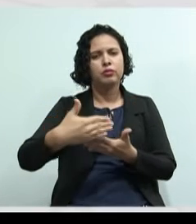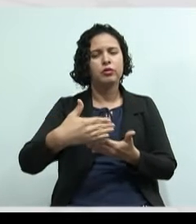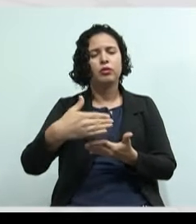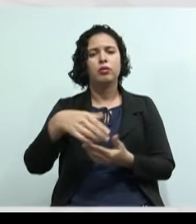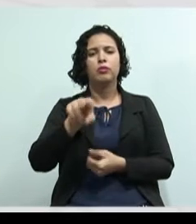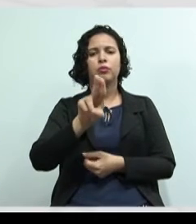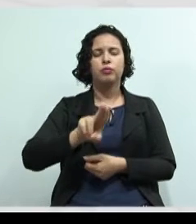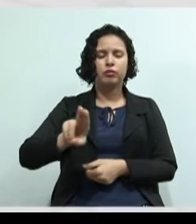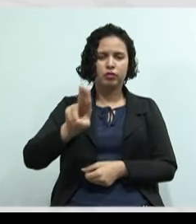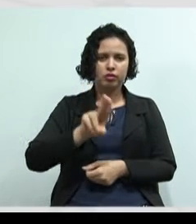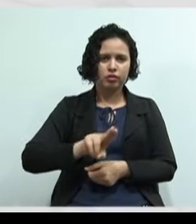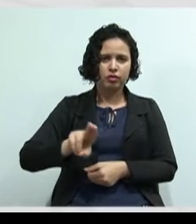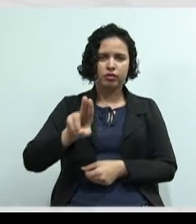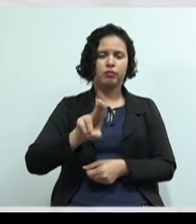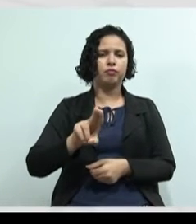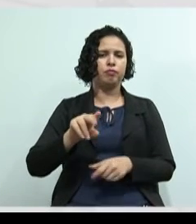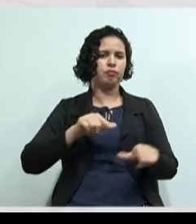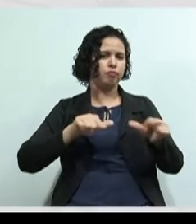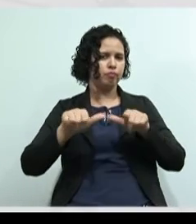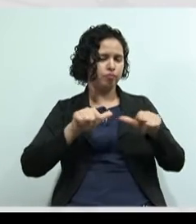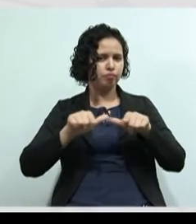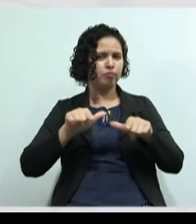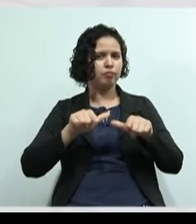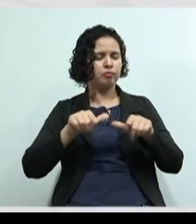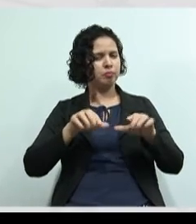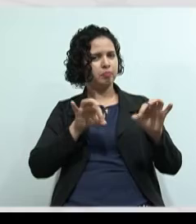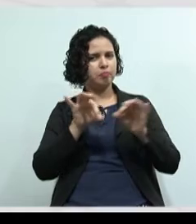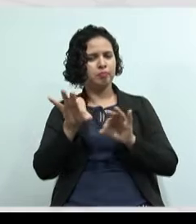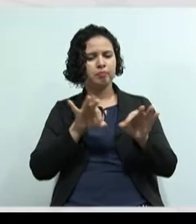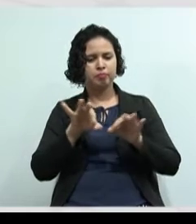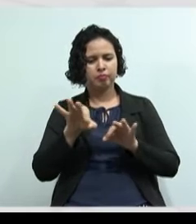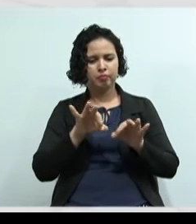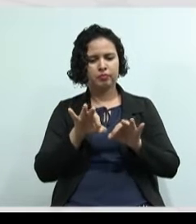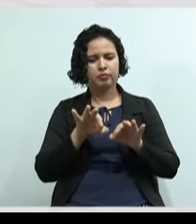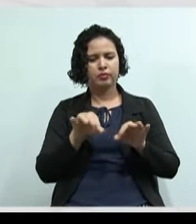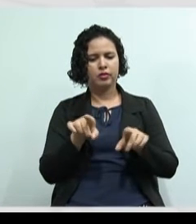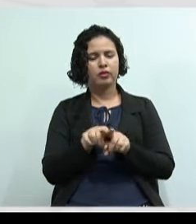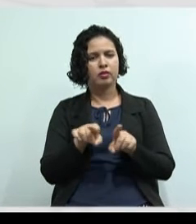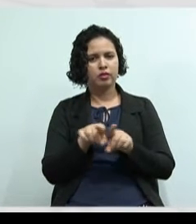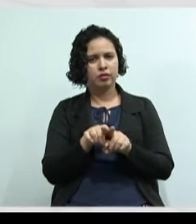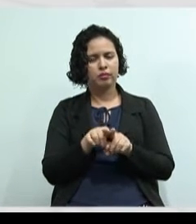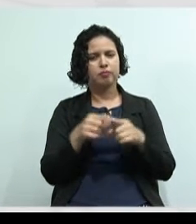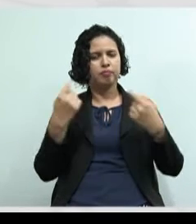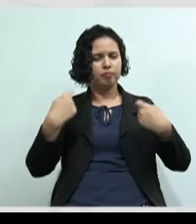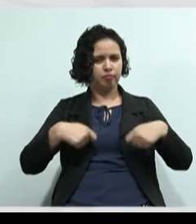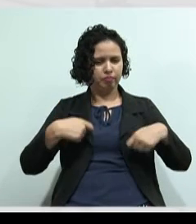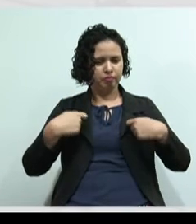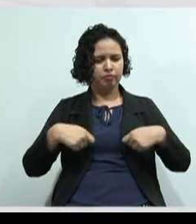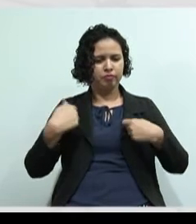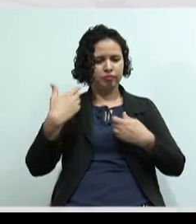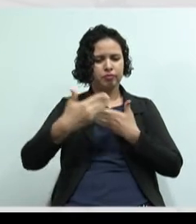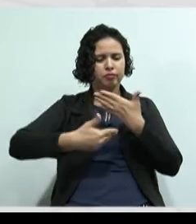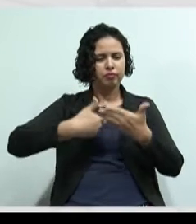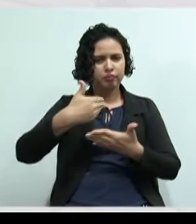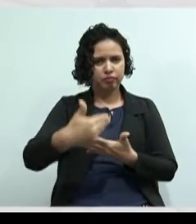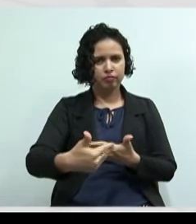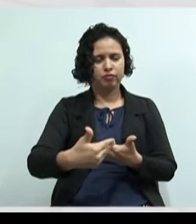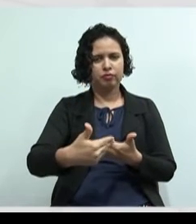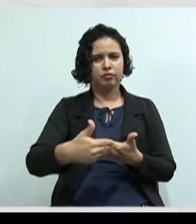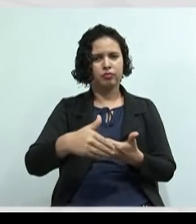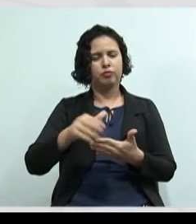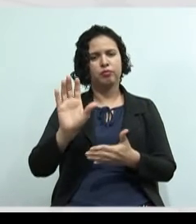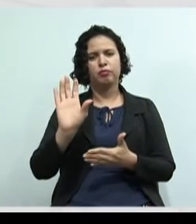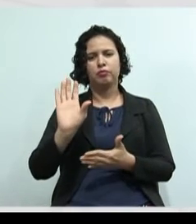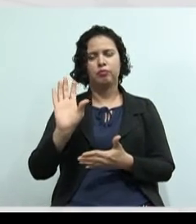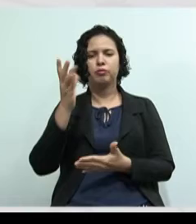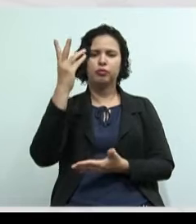de ações deliberadas e intencionadas, tá? Bem como de reações necessárias para desenvolvimentos